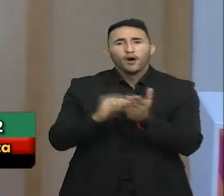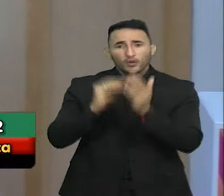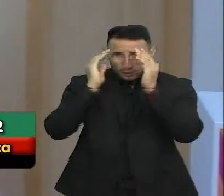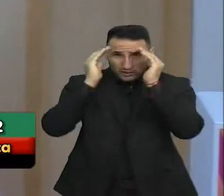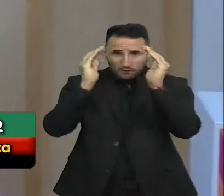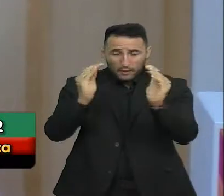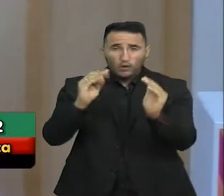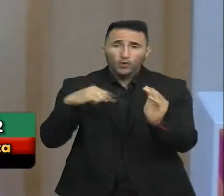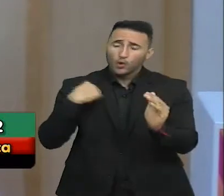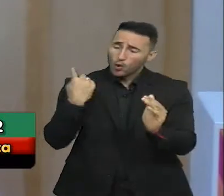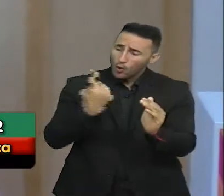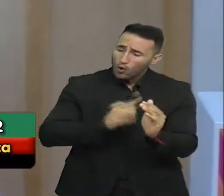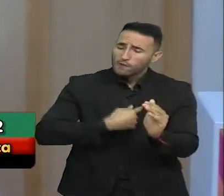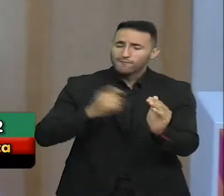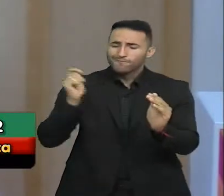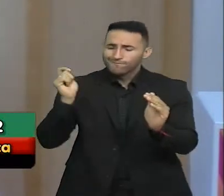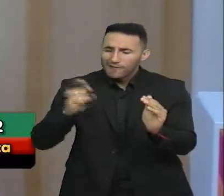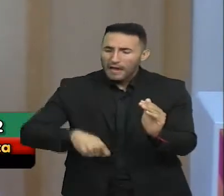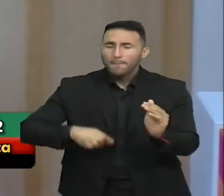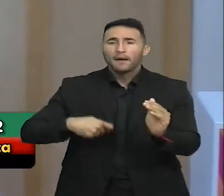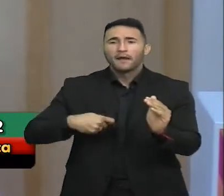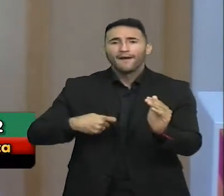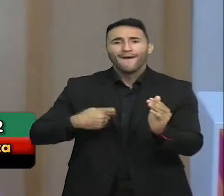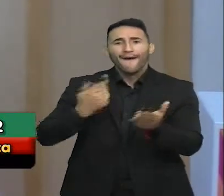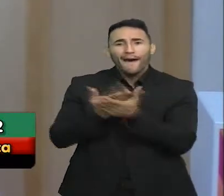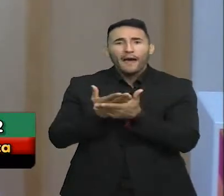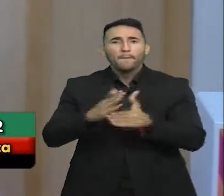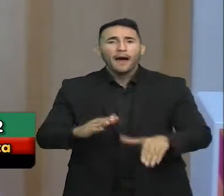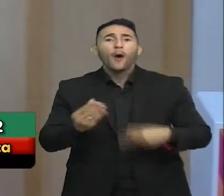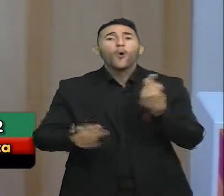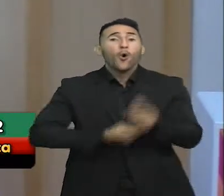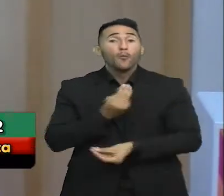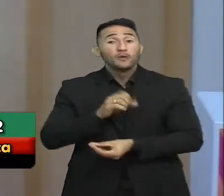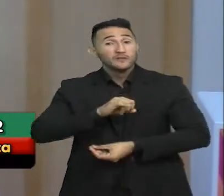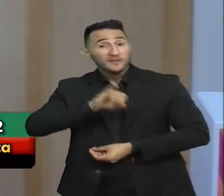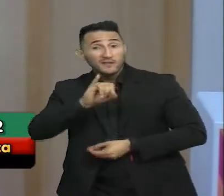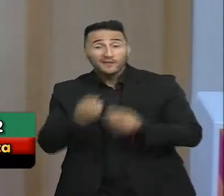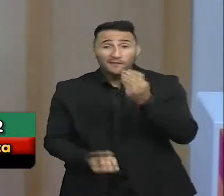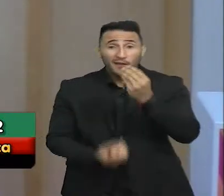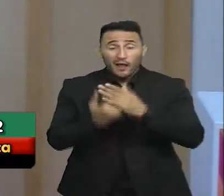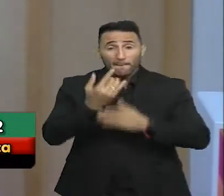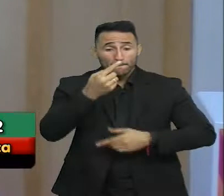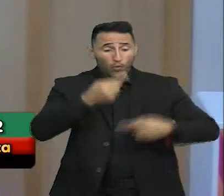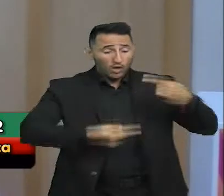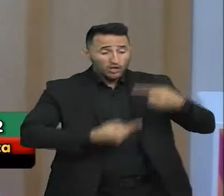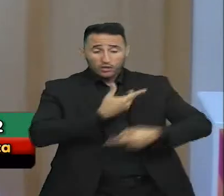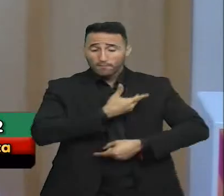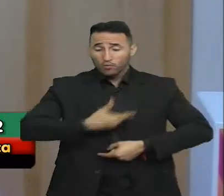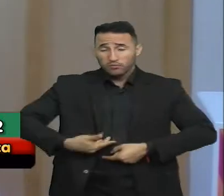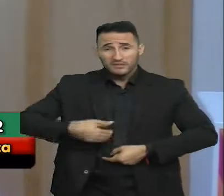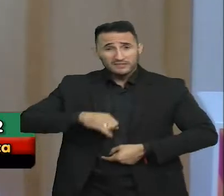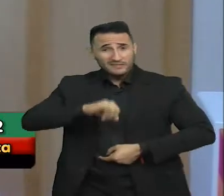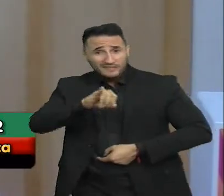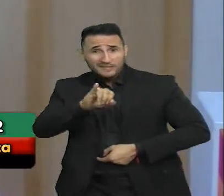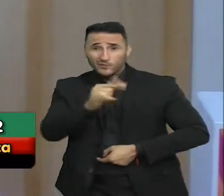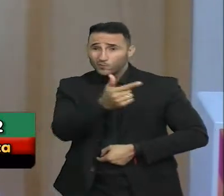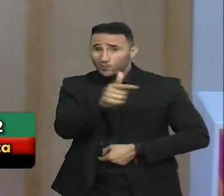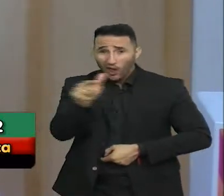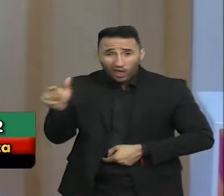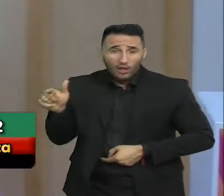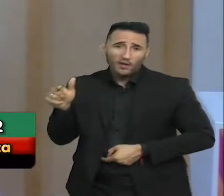podemos combater com política pública. Se não for com política pública, nós não